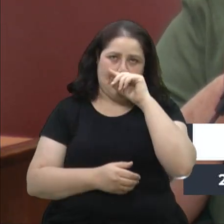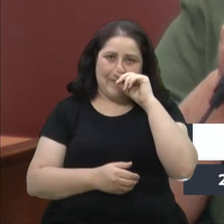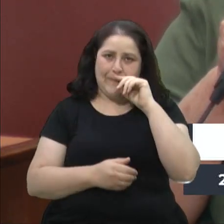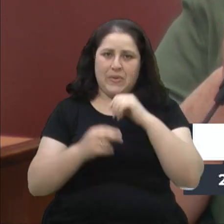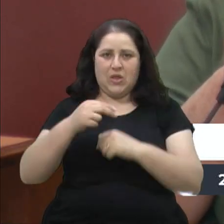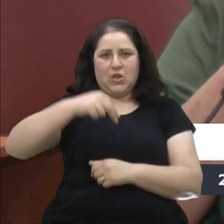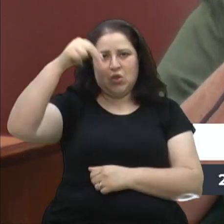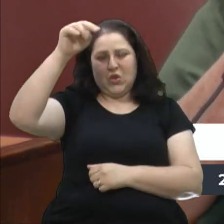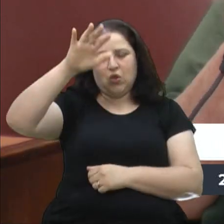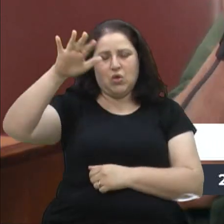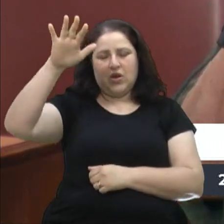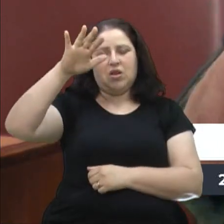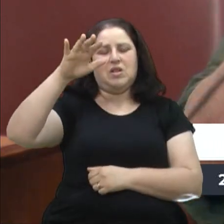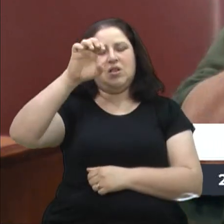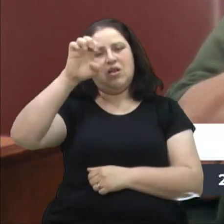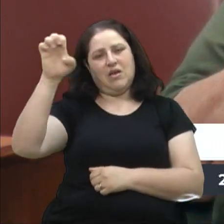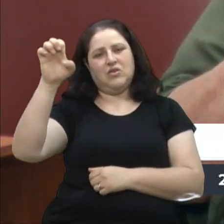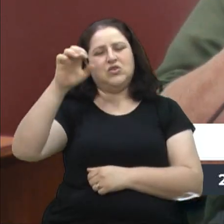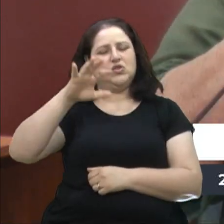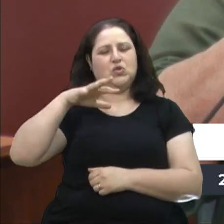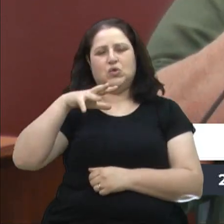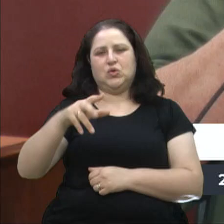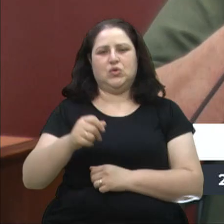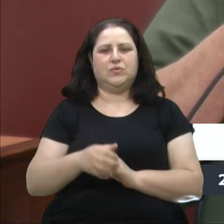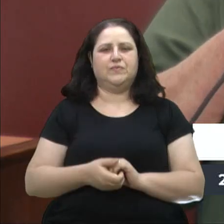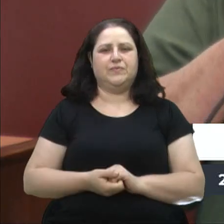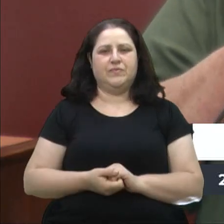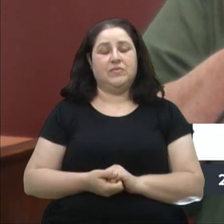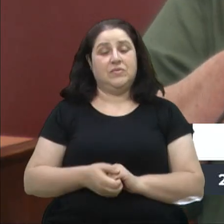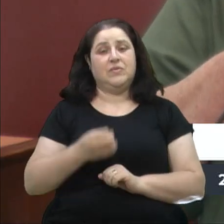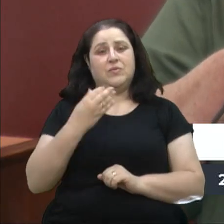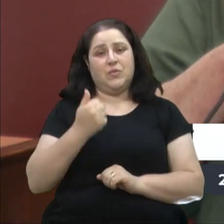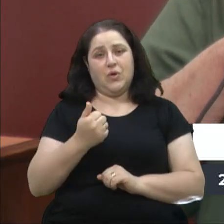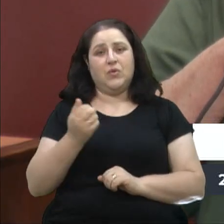Nordeste todo, tá, desculpa. Então, dizer assim, Aquilino, que bom que tu